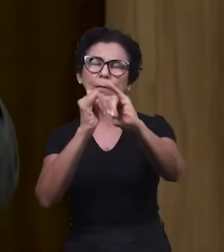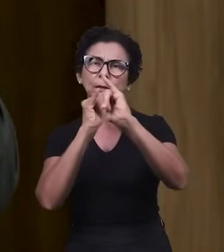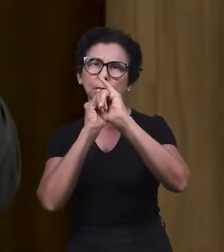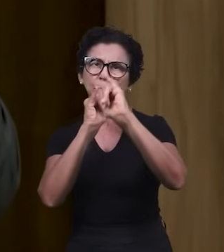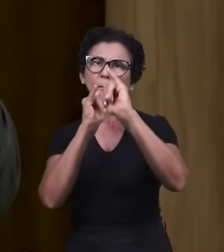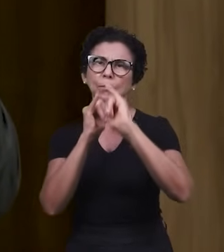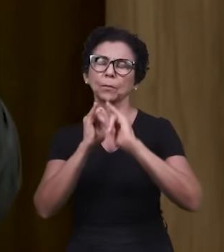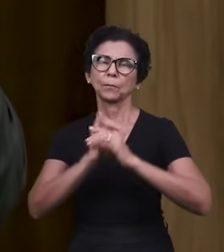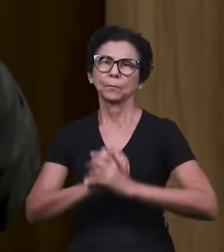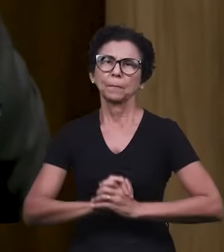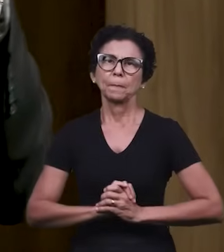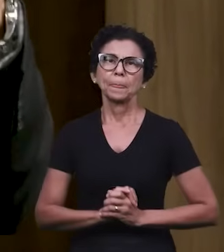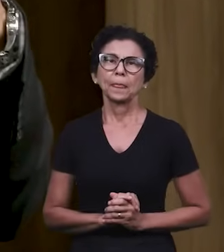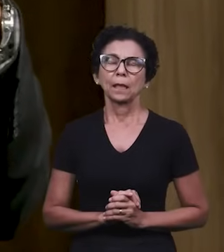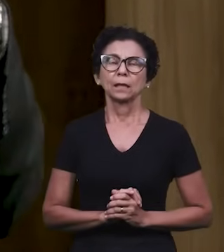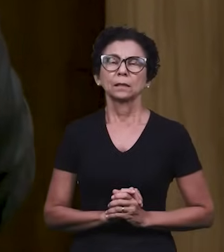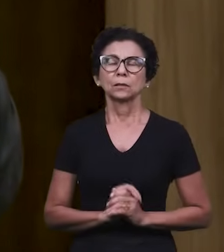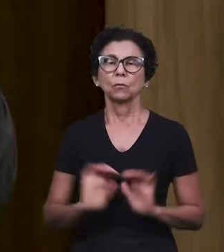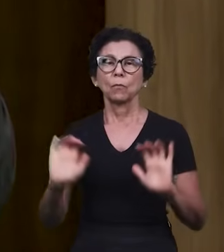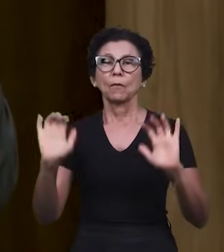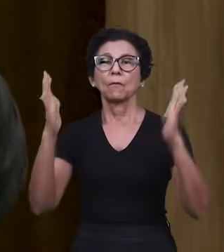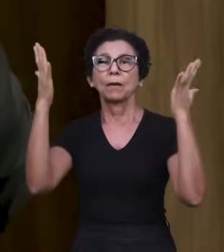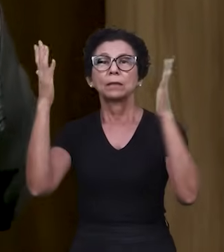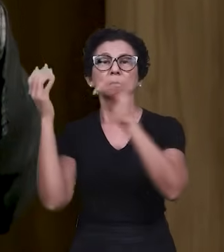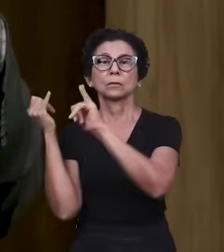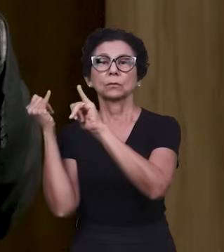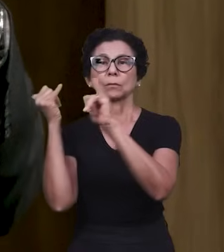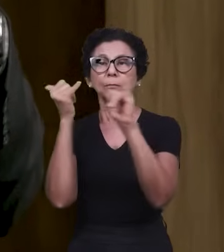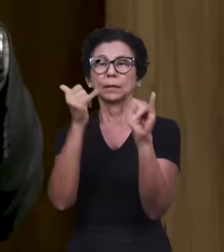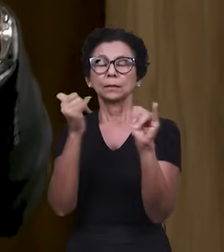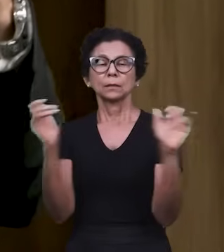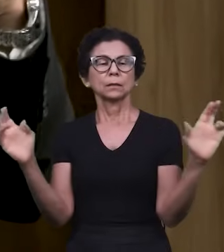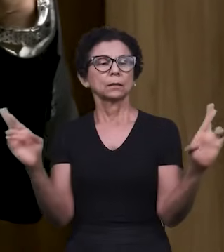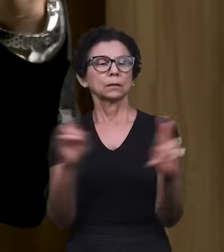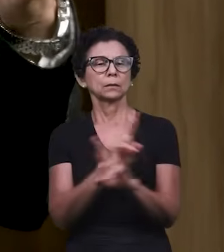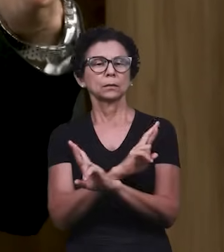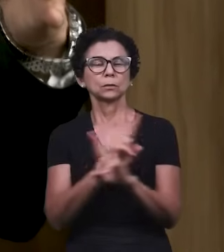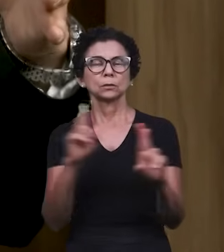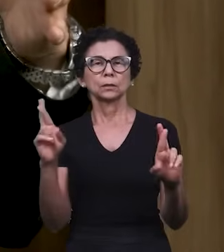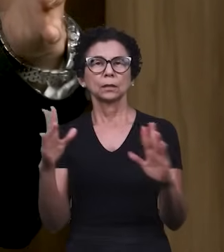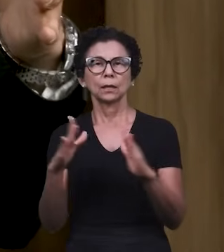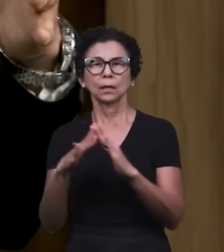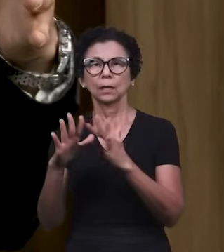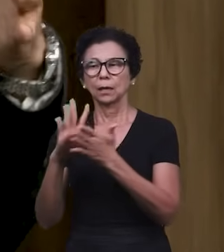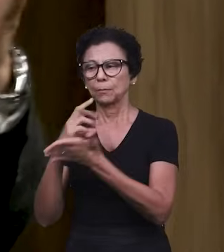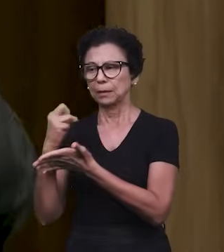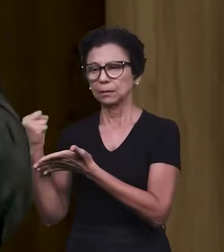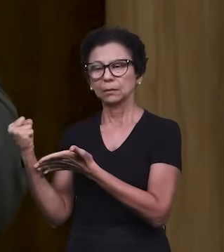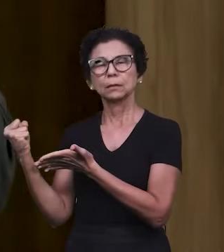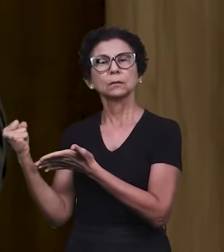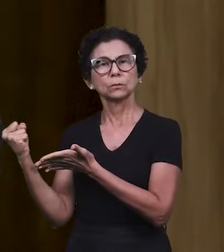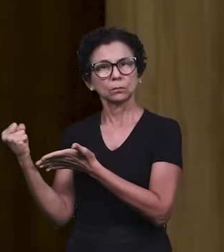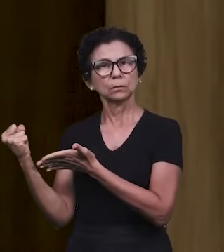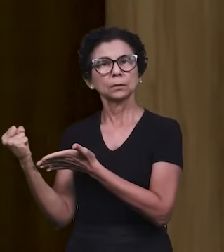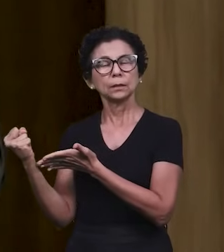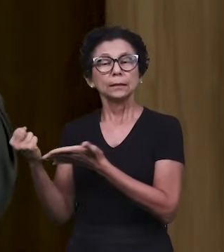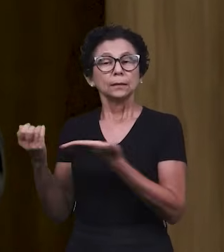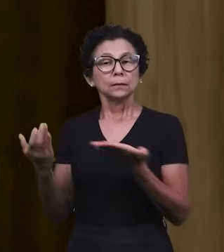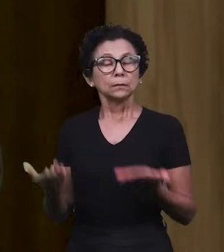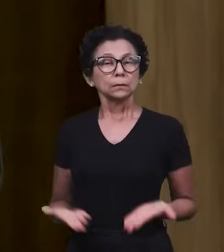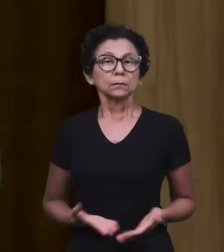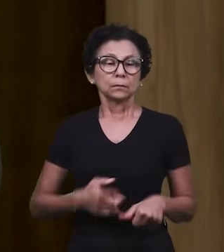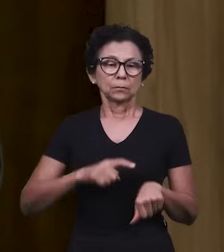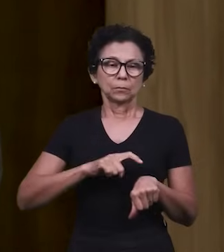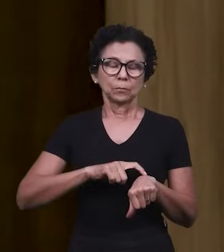A festa das trombetas, ela está relacionada ao arrebatamento. Sem dúvida. Né? E neste